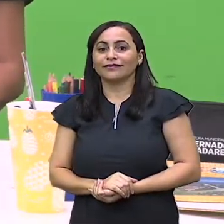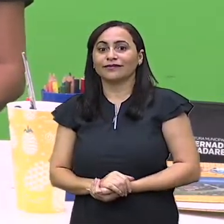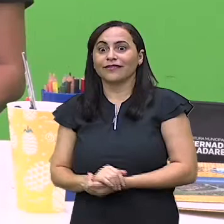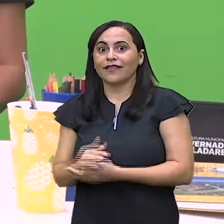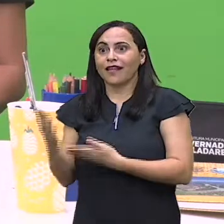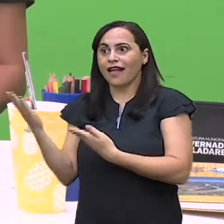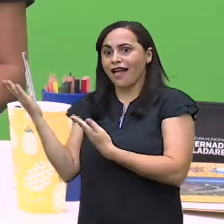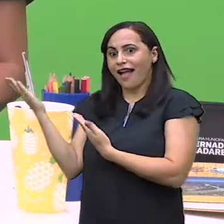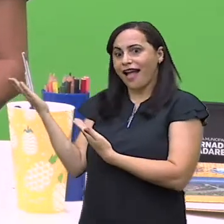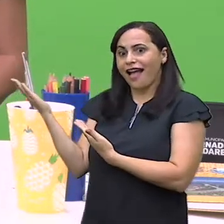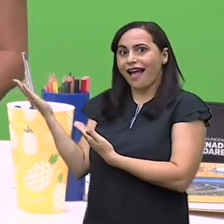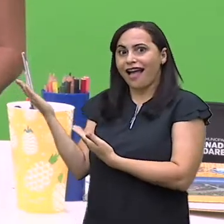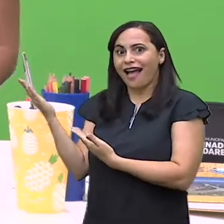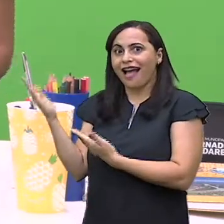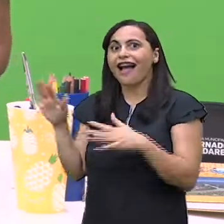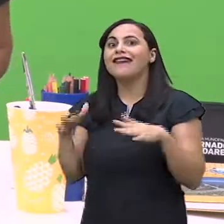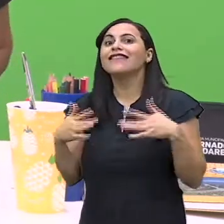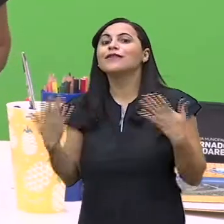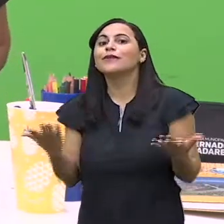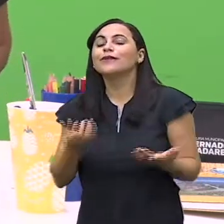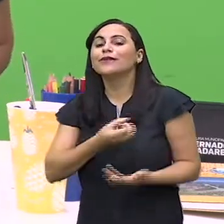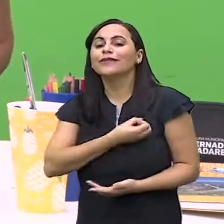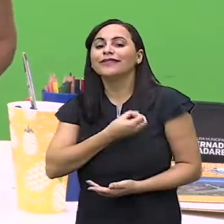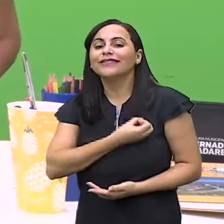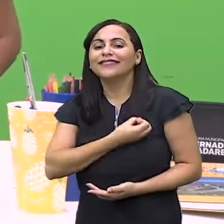E esse número? É o